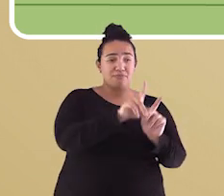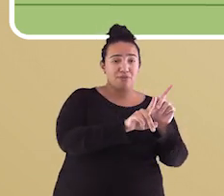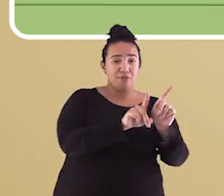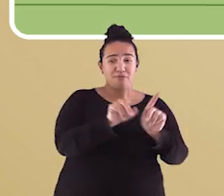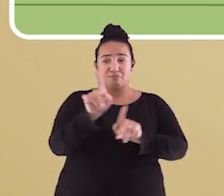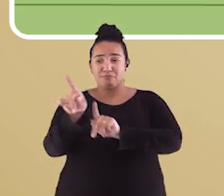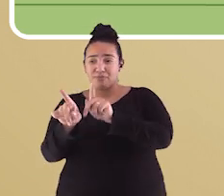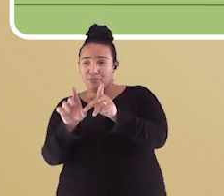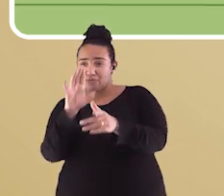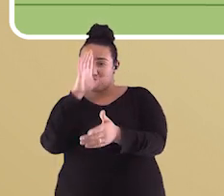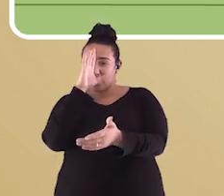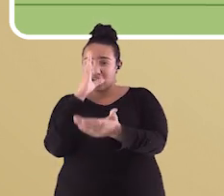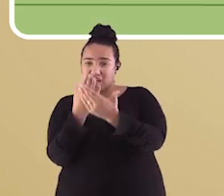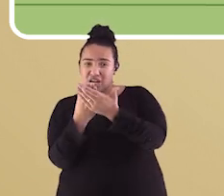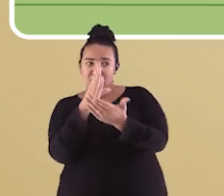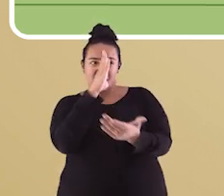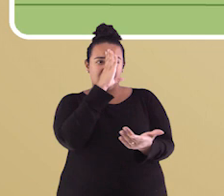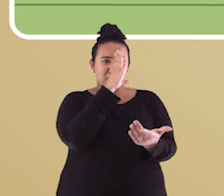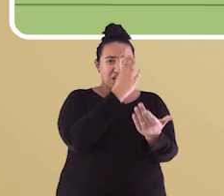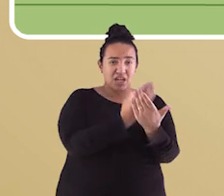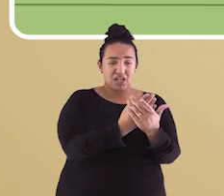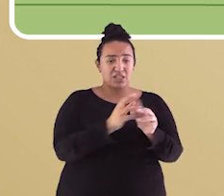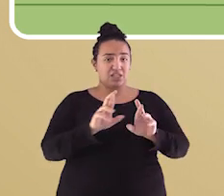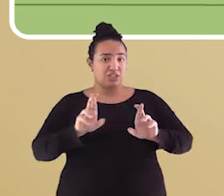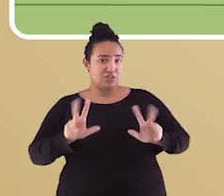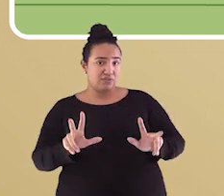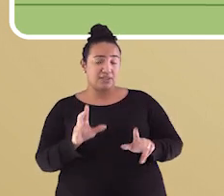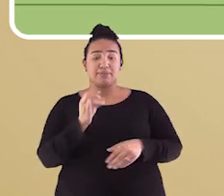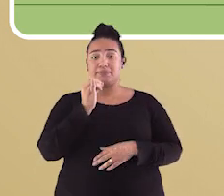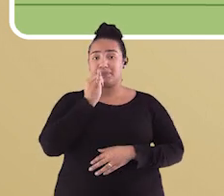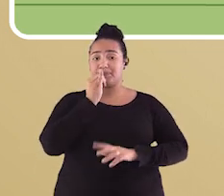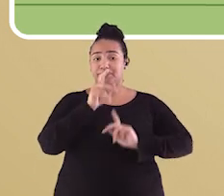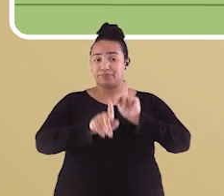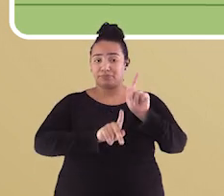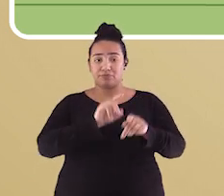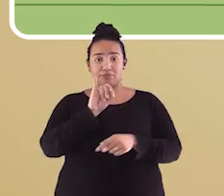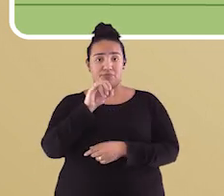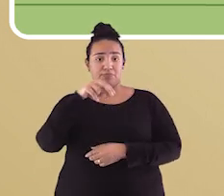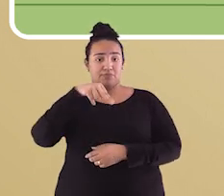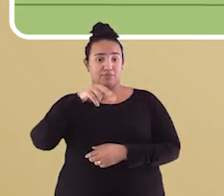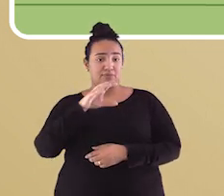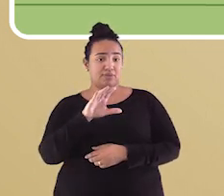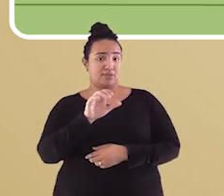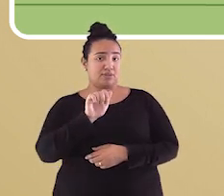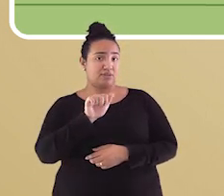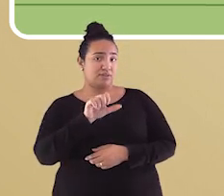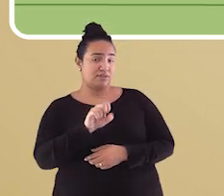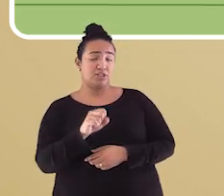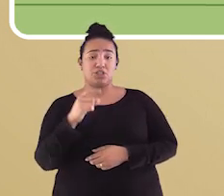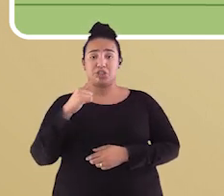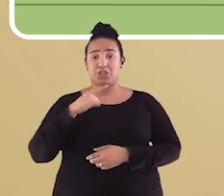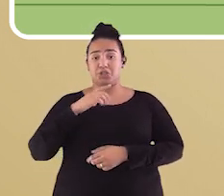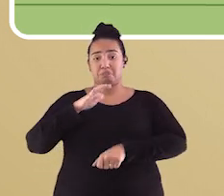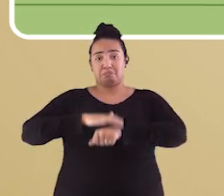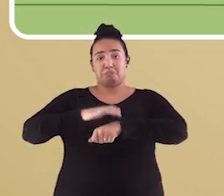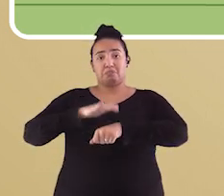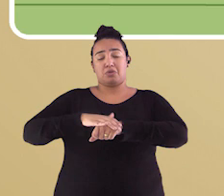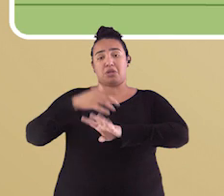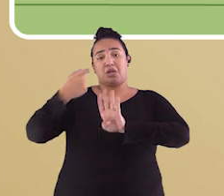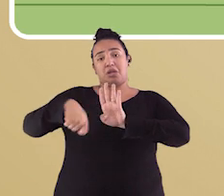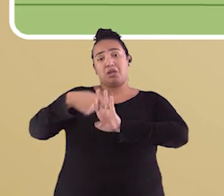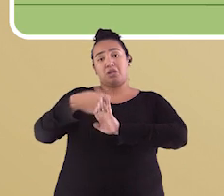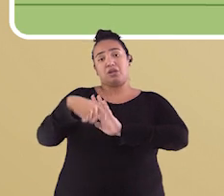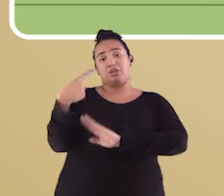crenças sobre o mundo. Por exemplo, os incas, que tinham seus próprios deuses e seu próprio calendário, assim como os